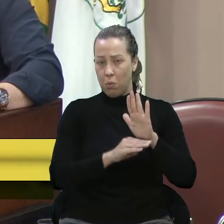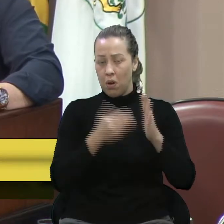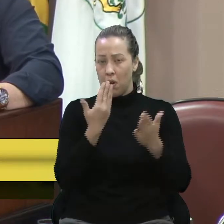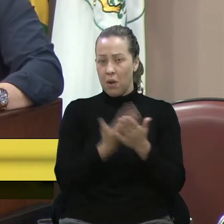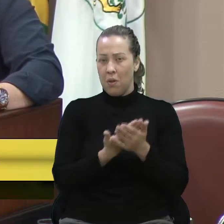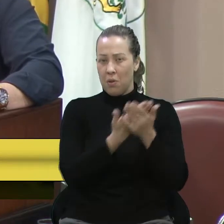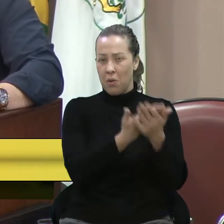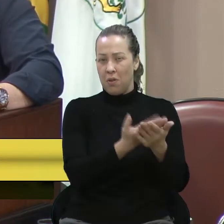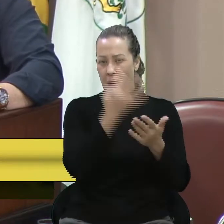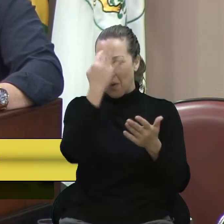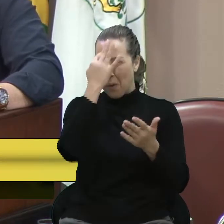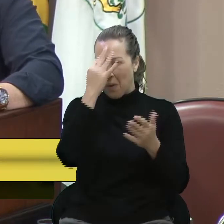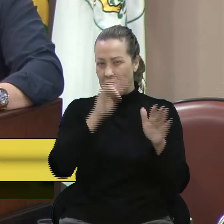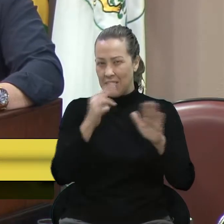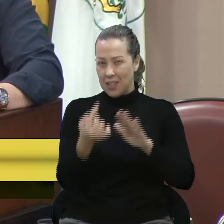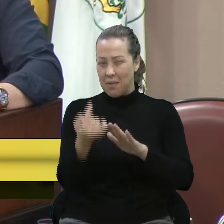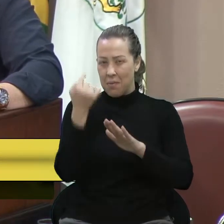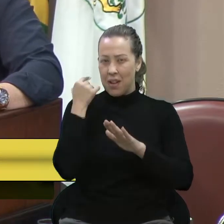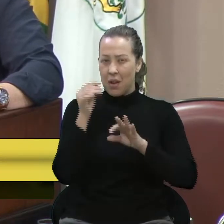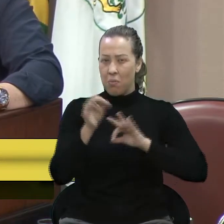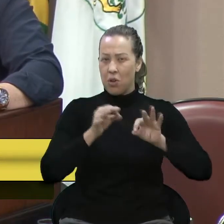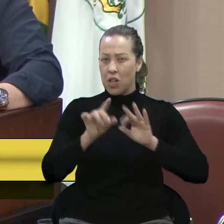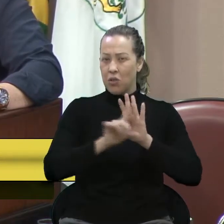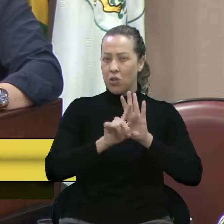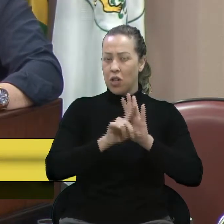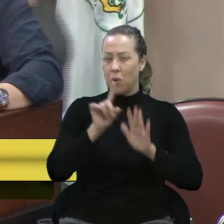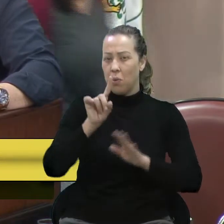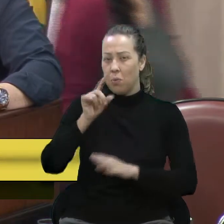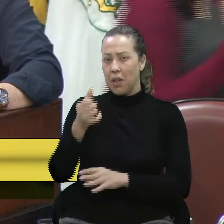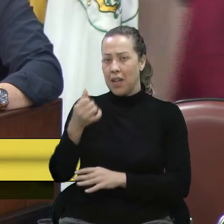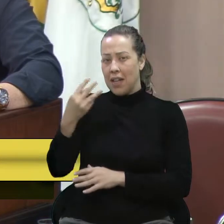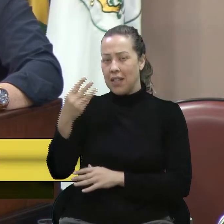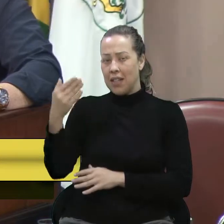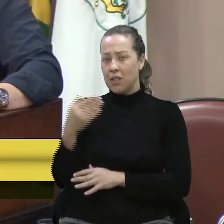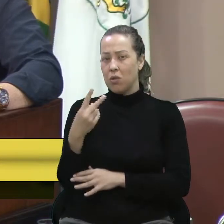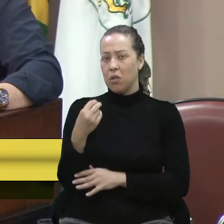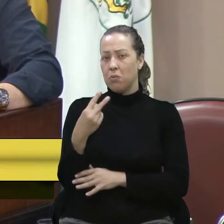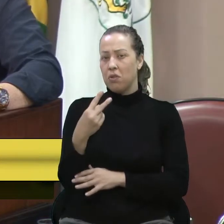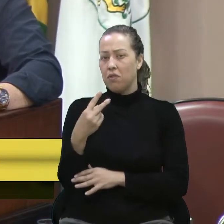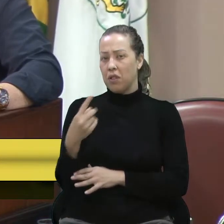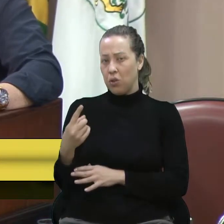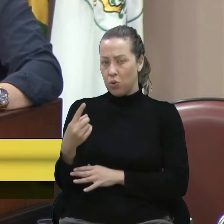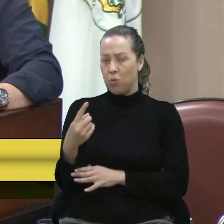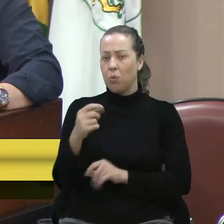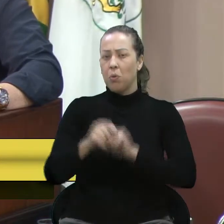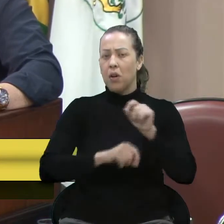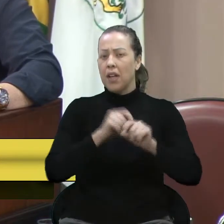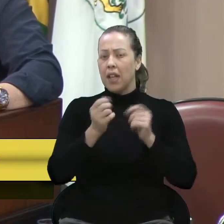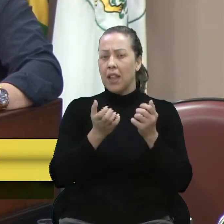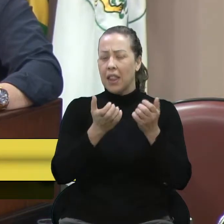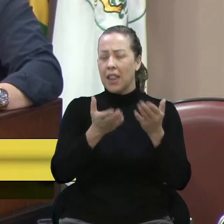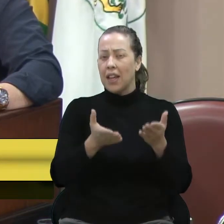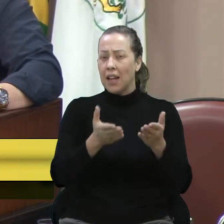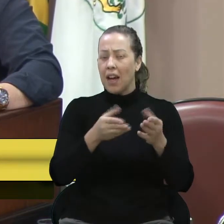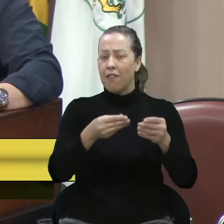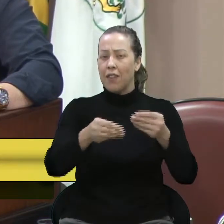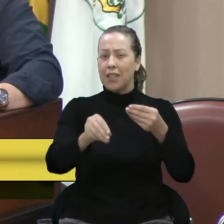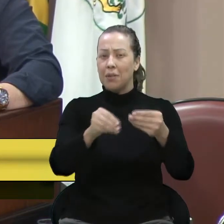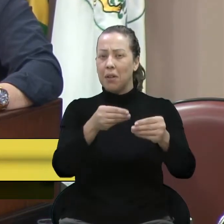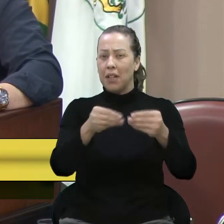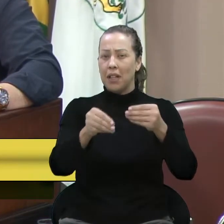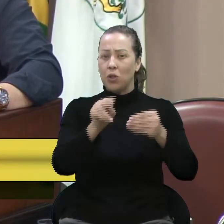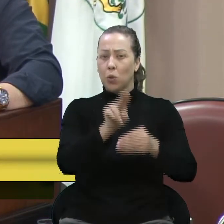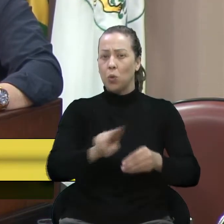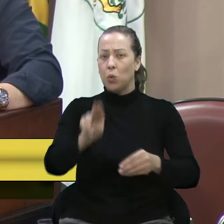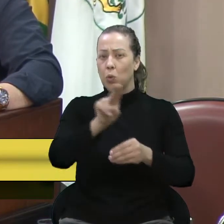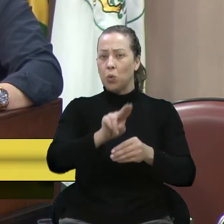protocolei na última quarta-feira, dia 8, um projeto de lei número 163/2021, que dispõe sobre a flexibilização do